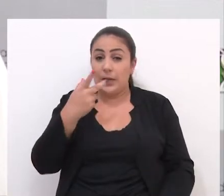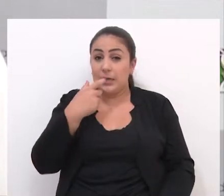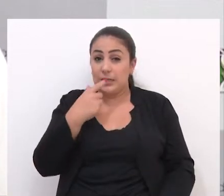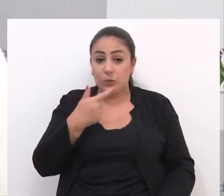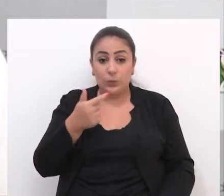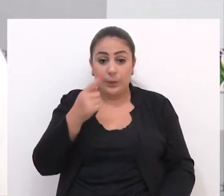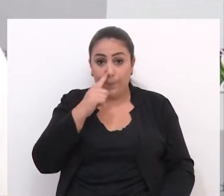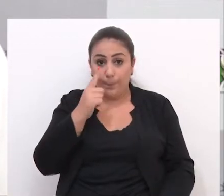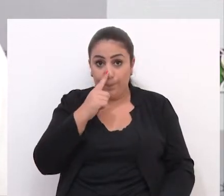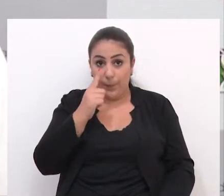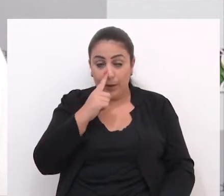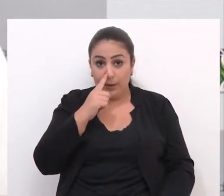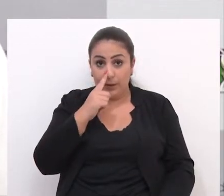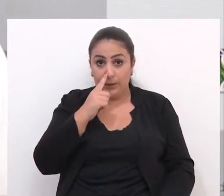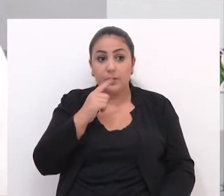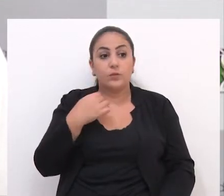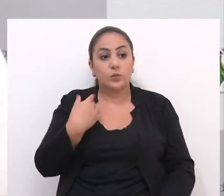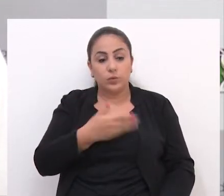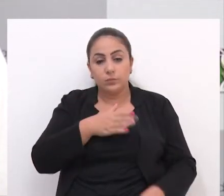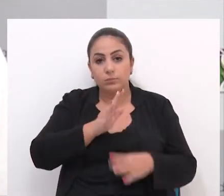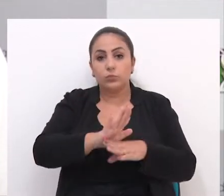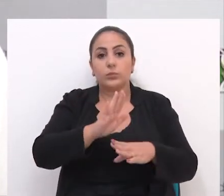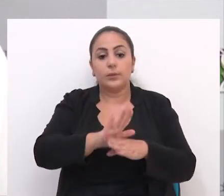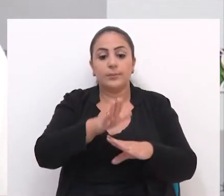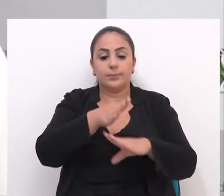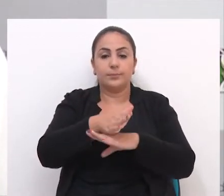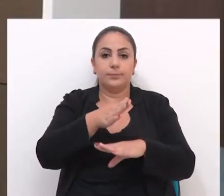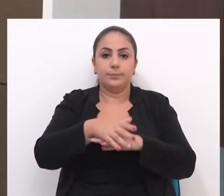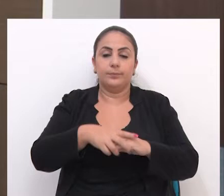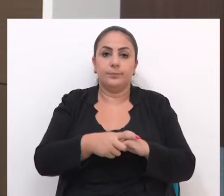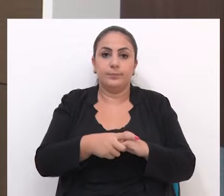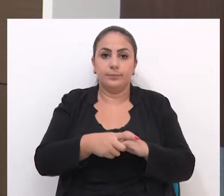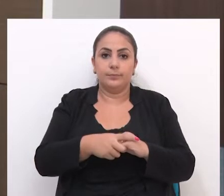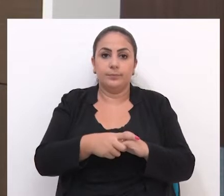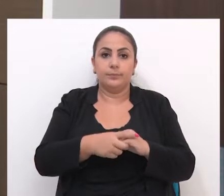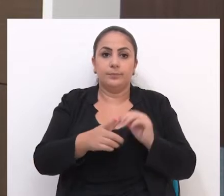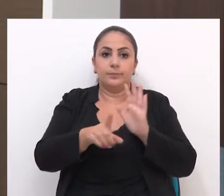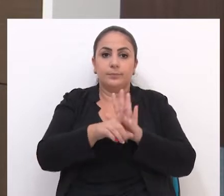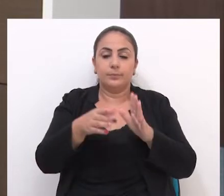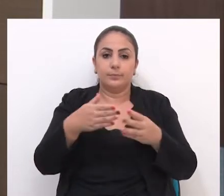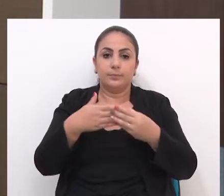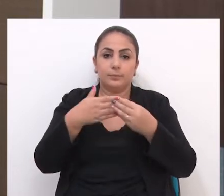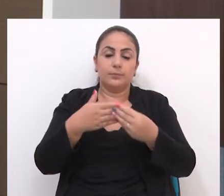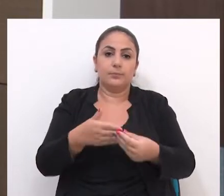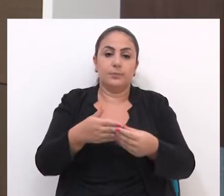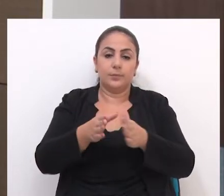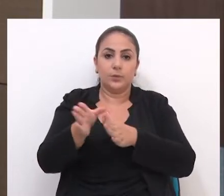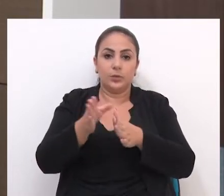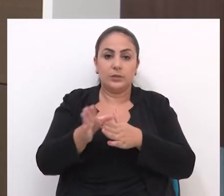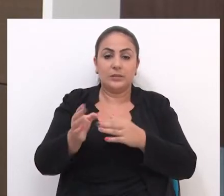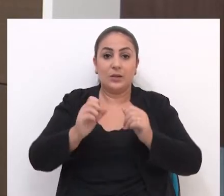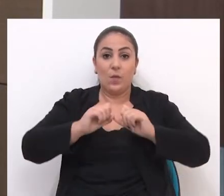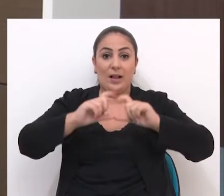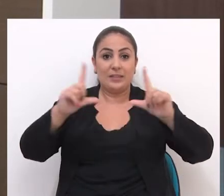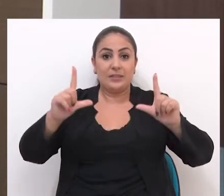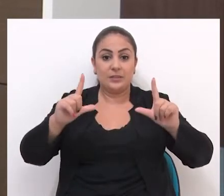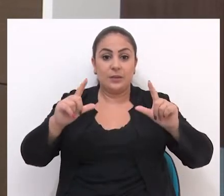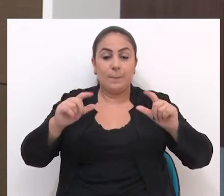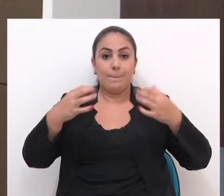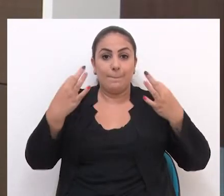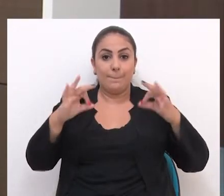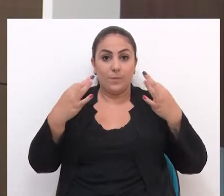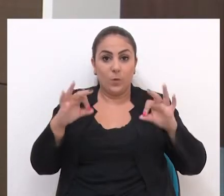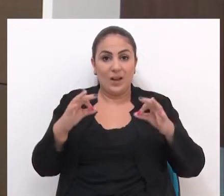uma mãe, né? Então, vamos colaborar, vamos participar. A legislação orienta que os cartazes no tamanho de uma